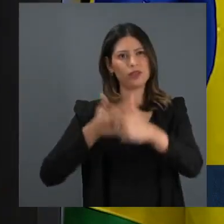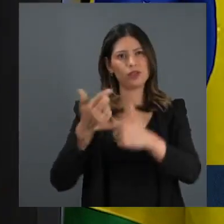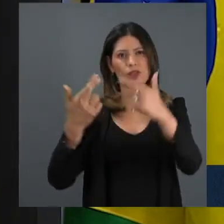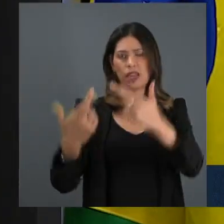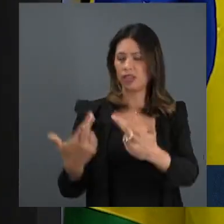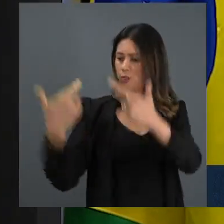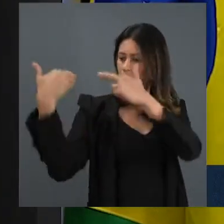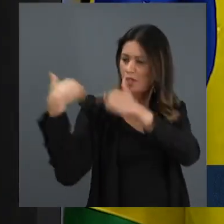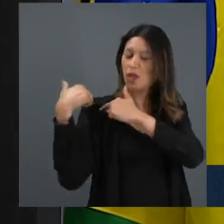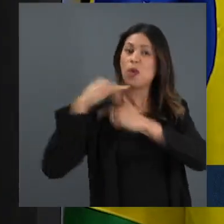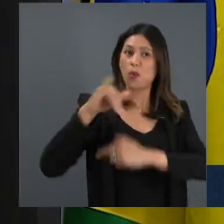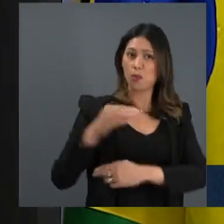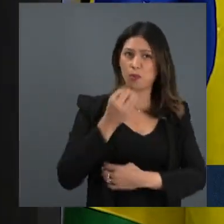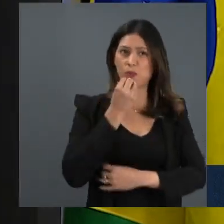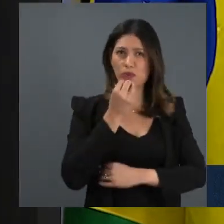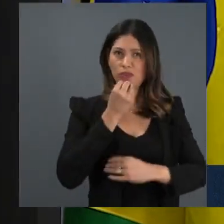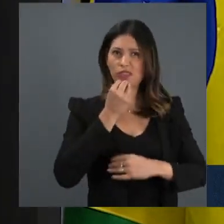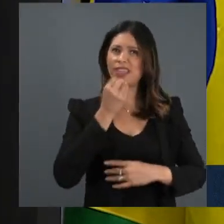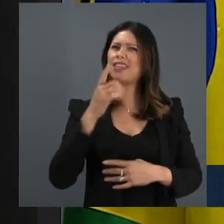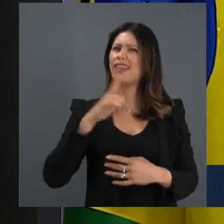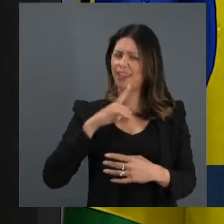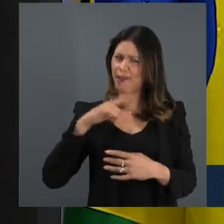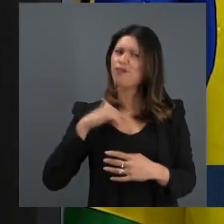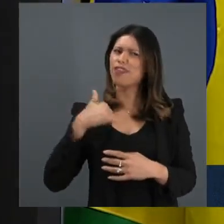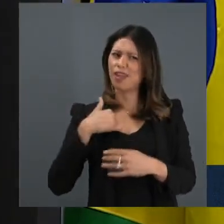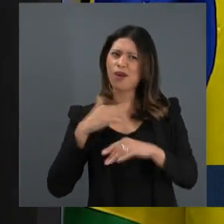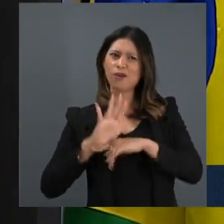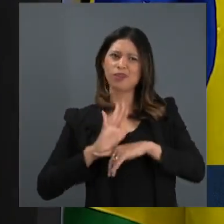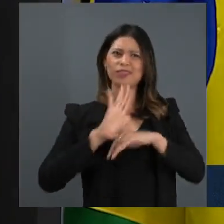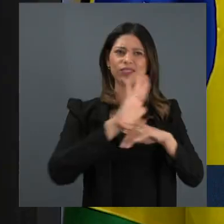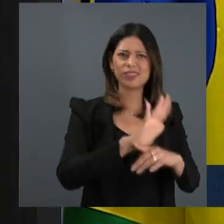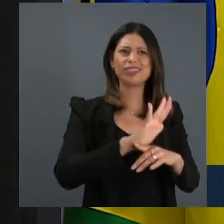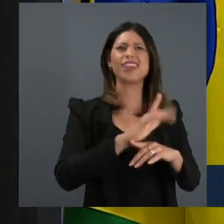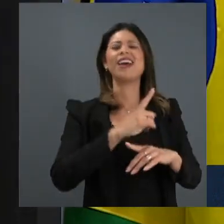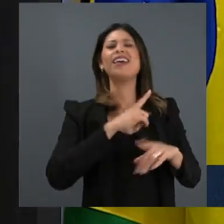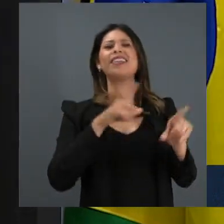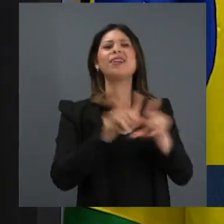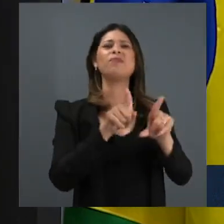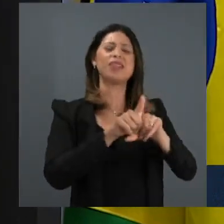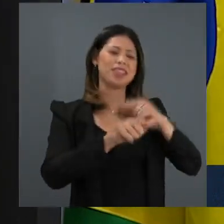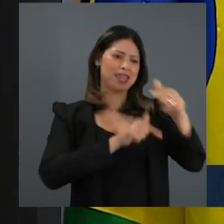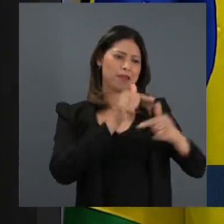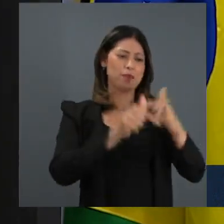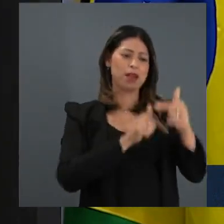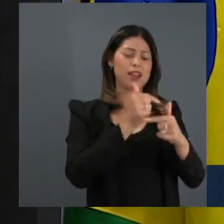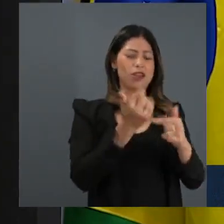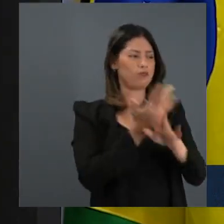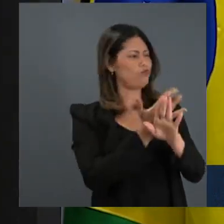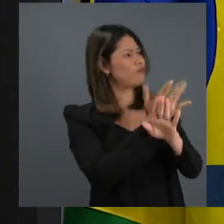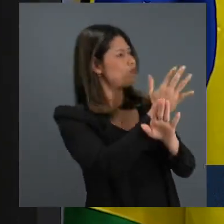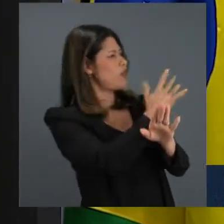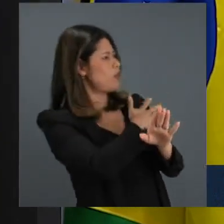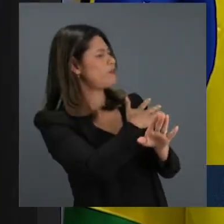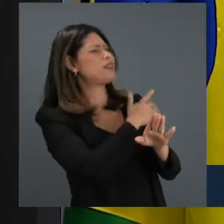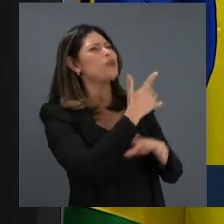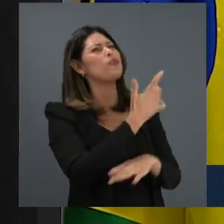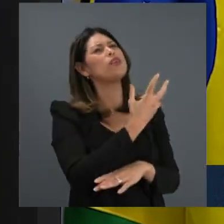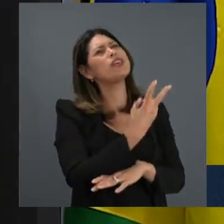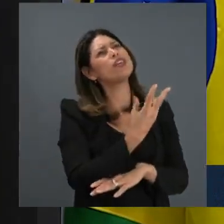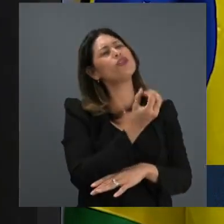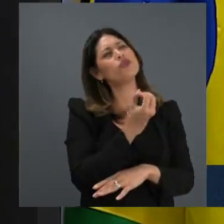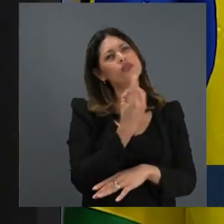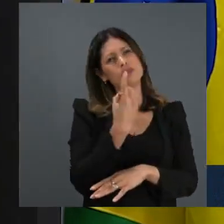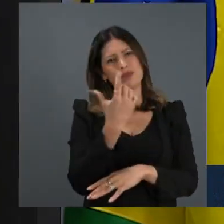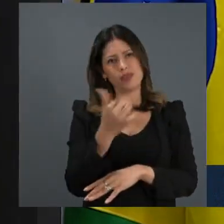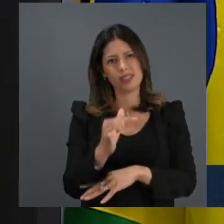tive a oportunidade de colocar um tijolinho lá em 2017, quando a gente ainda estava na Série C, e